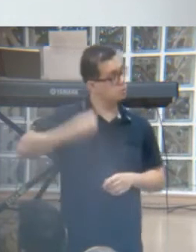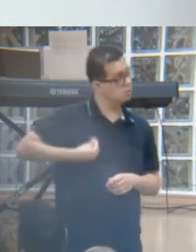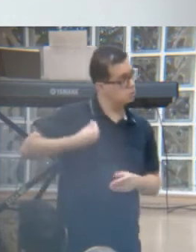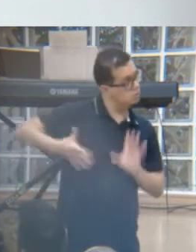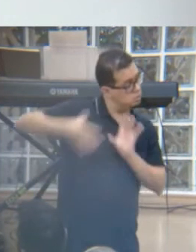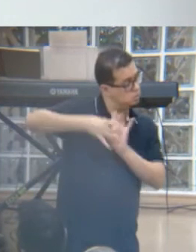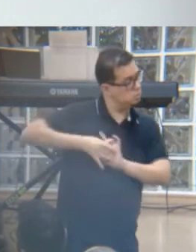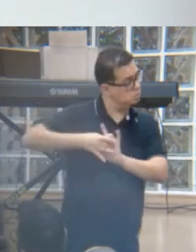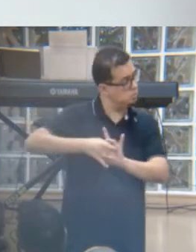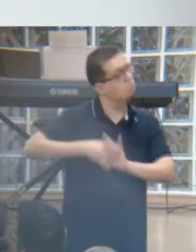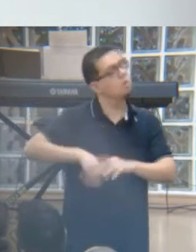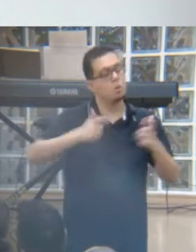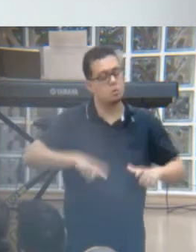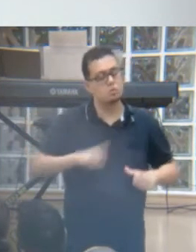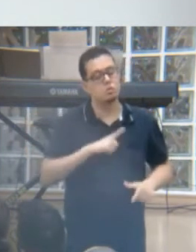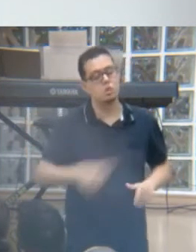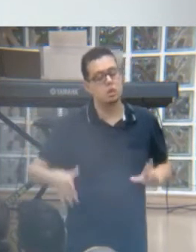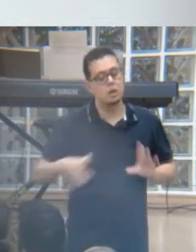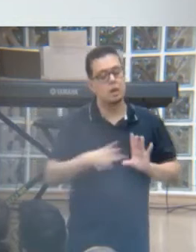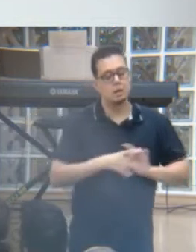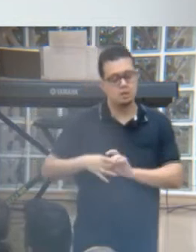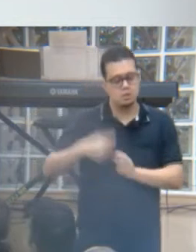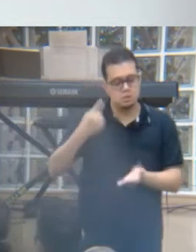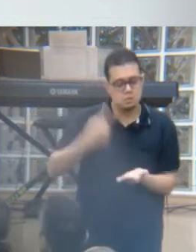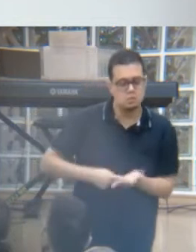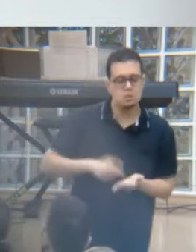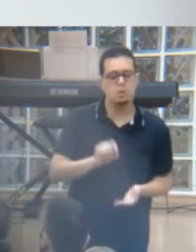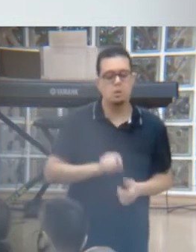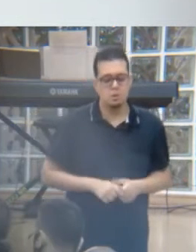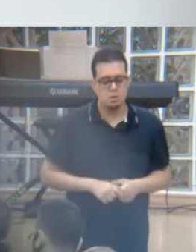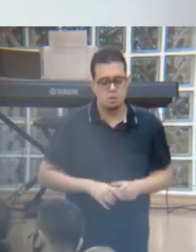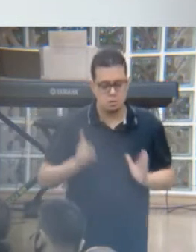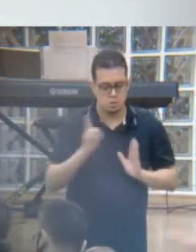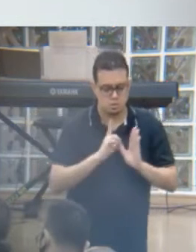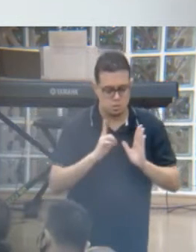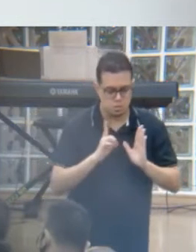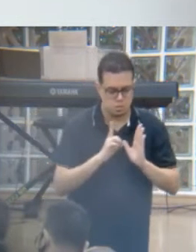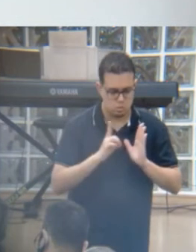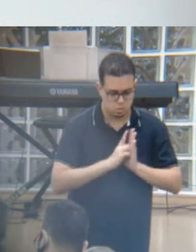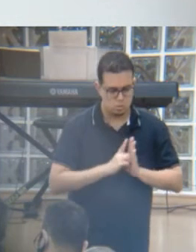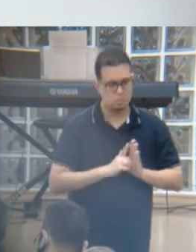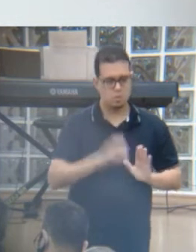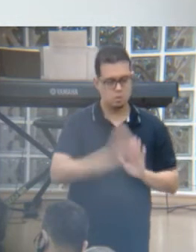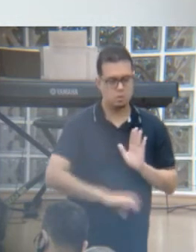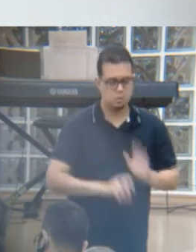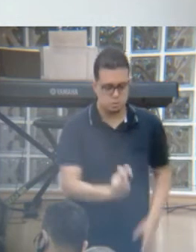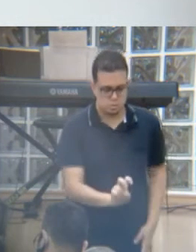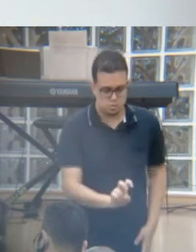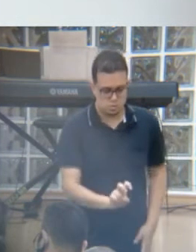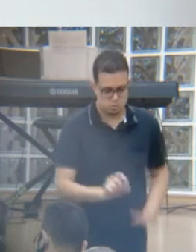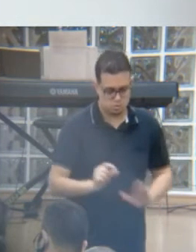livro do Deuteronômio, lá no capítulo 5, de 13 a 18. Vou resumir aqui para os irmãos,